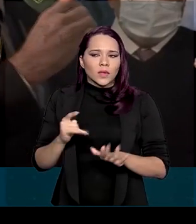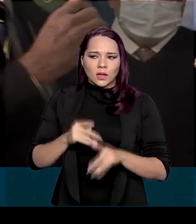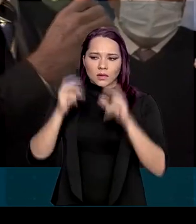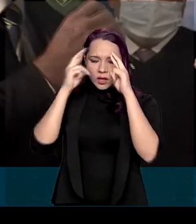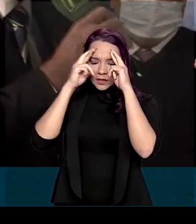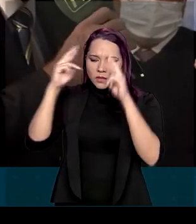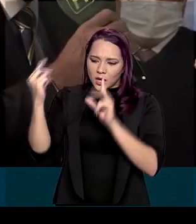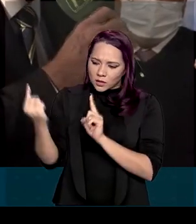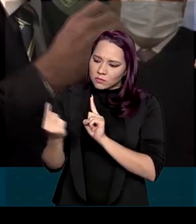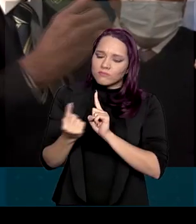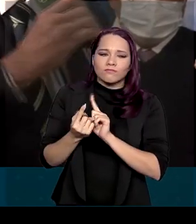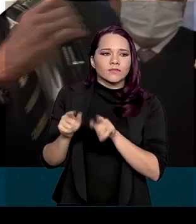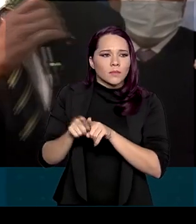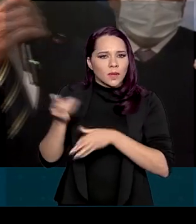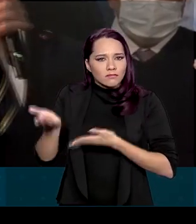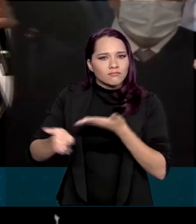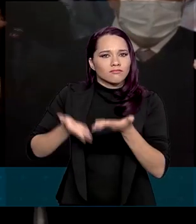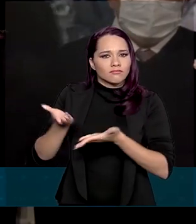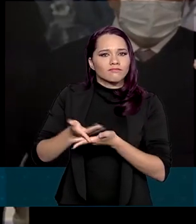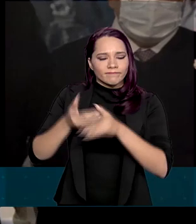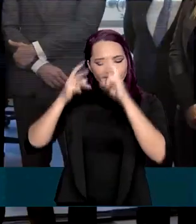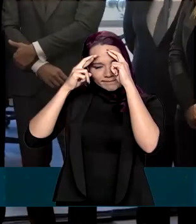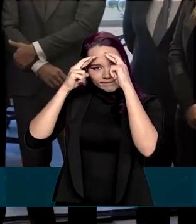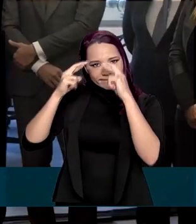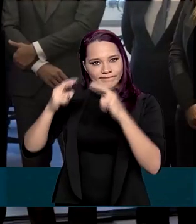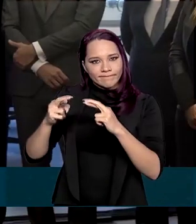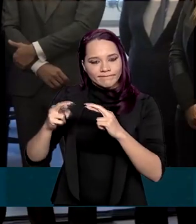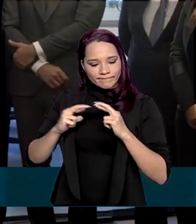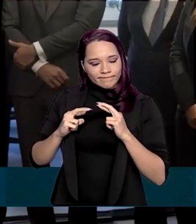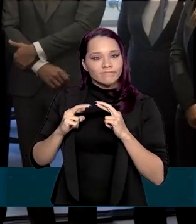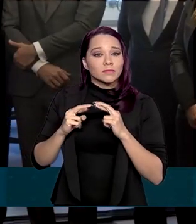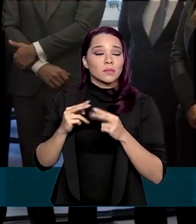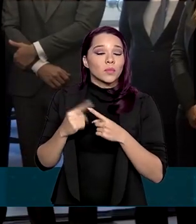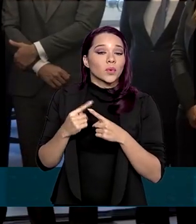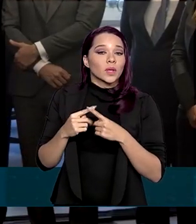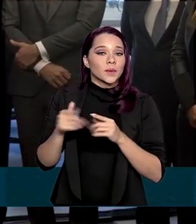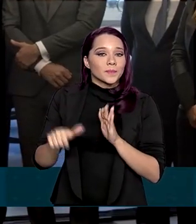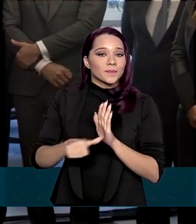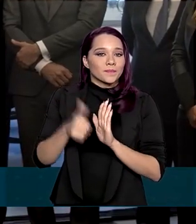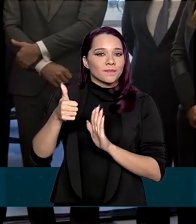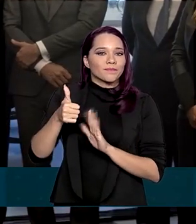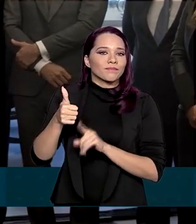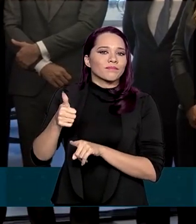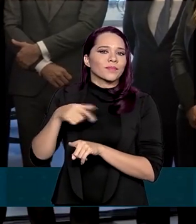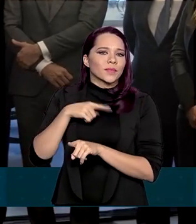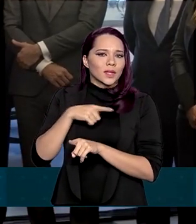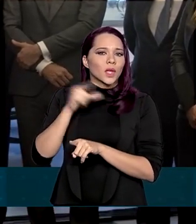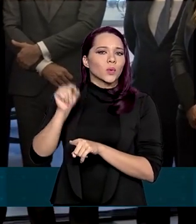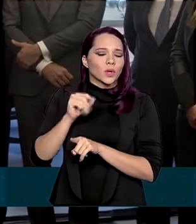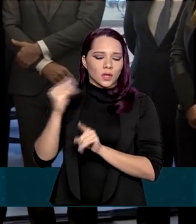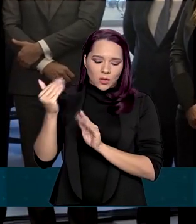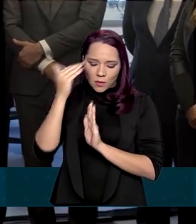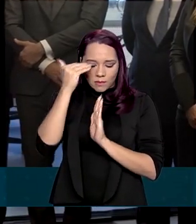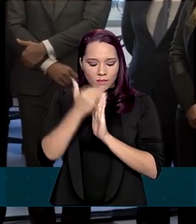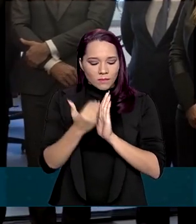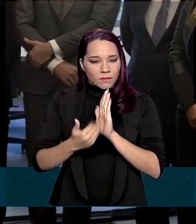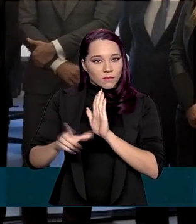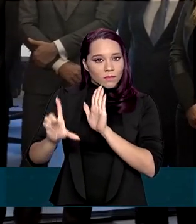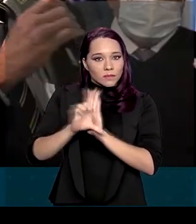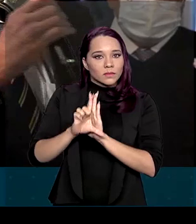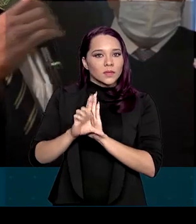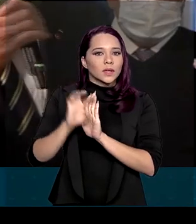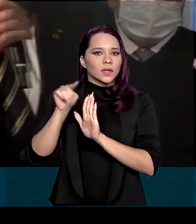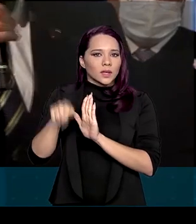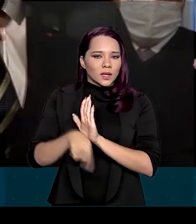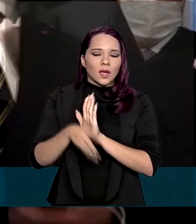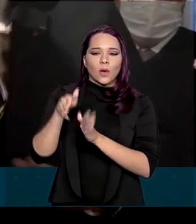ser tratado com respeito também, porque, em primeiro lugar, nós adotamos aquilo que está na lei, é advertir